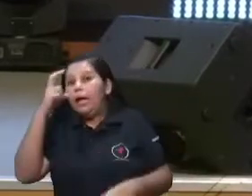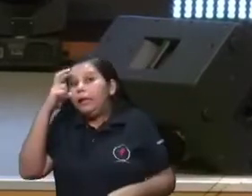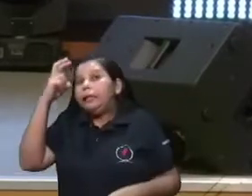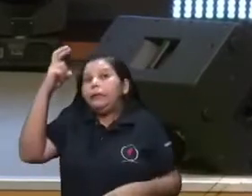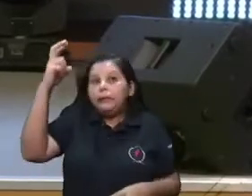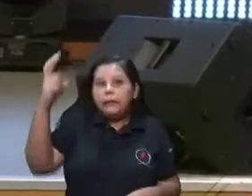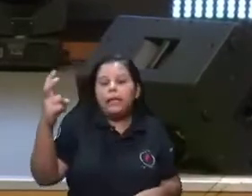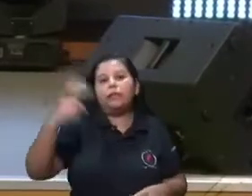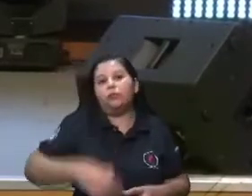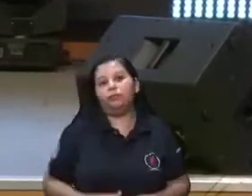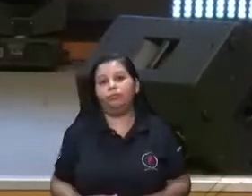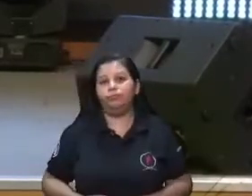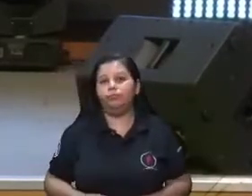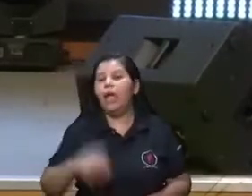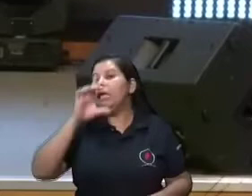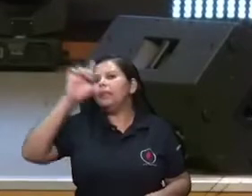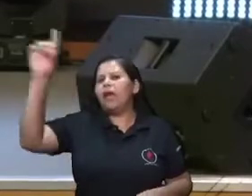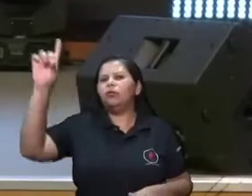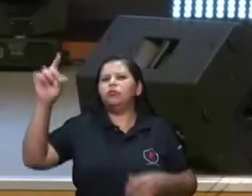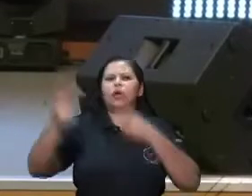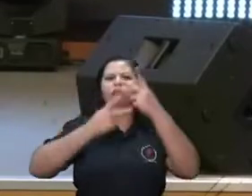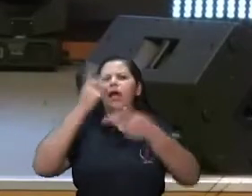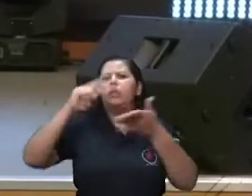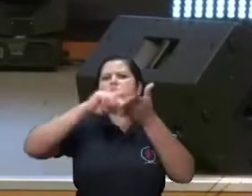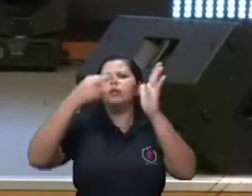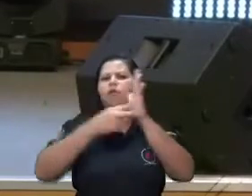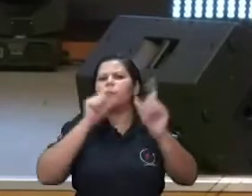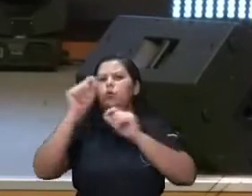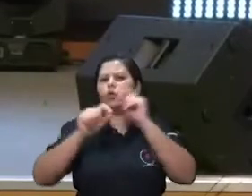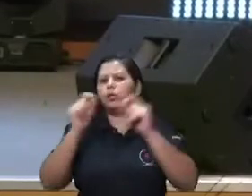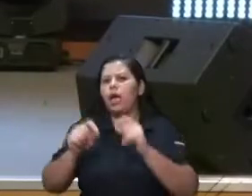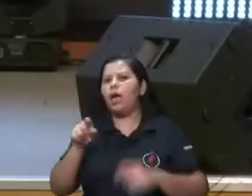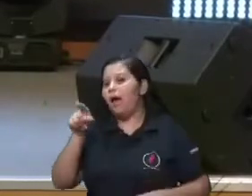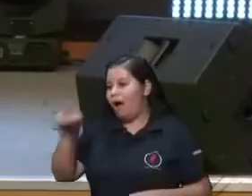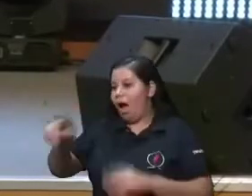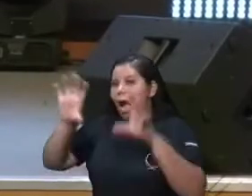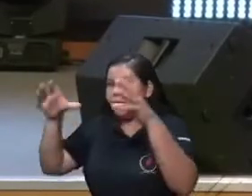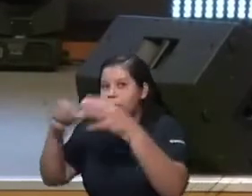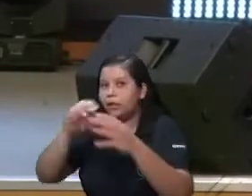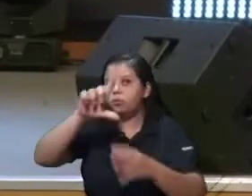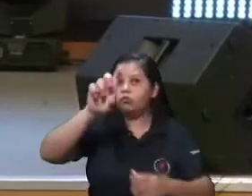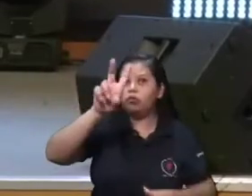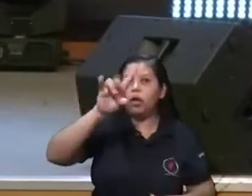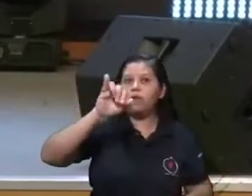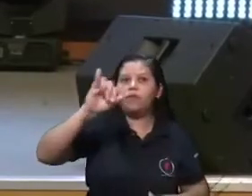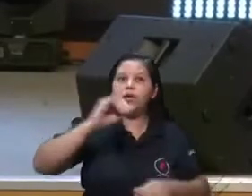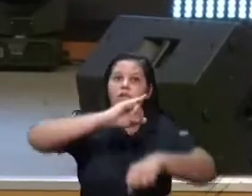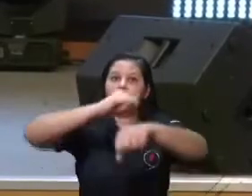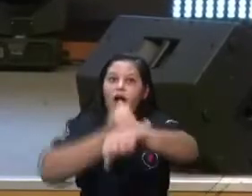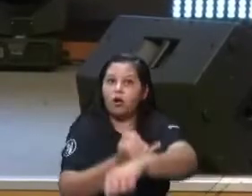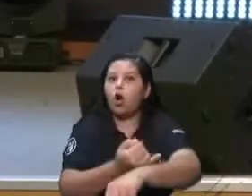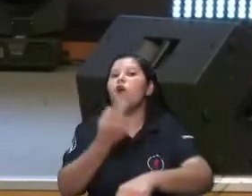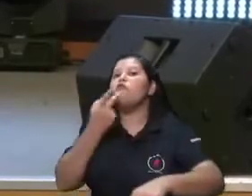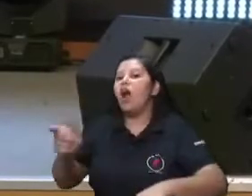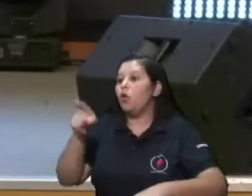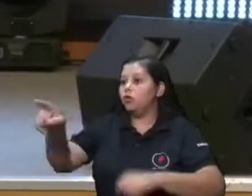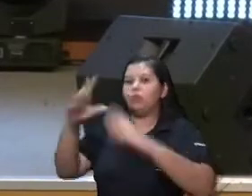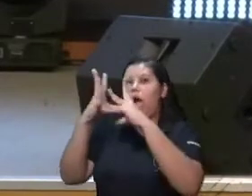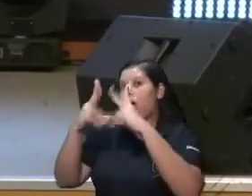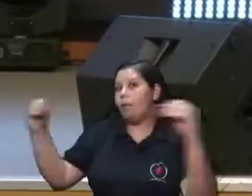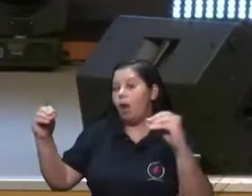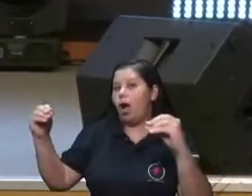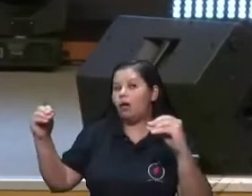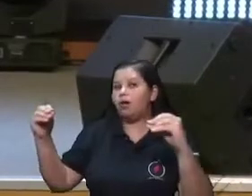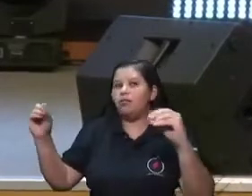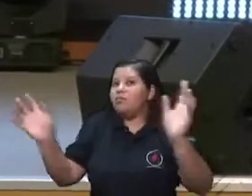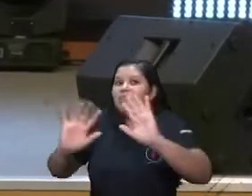está dizendo é que na tribo de Levi, que Jacó preveu que ninguém sobreviveria, eles não